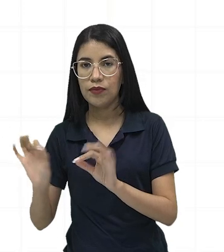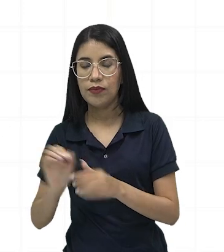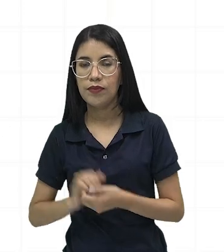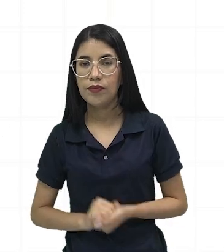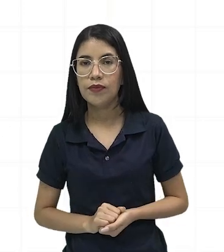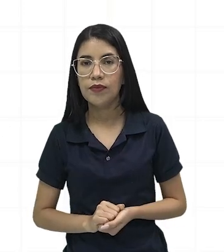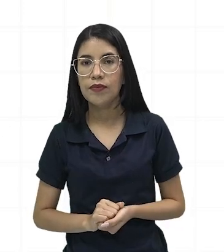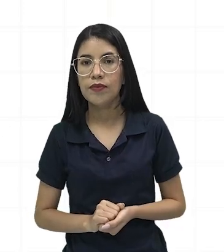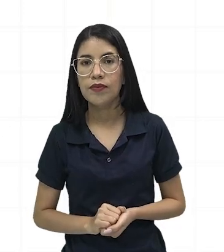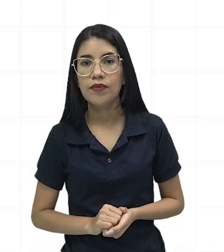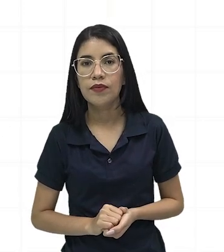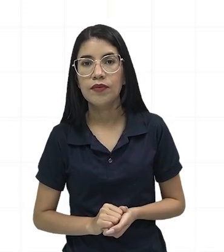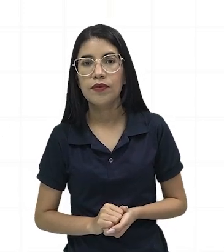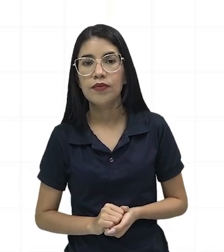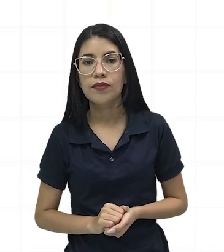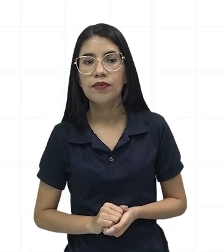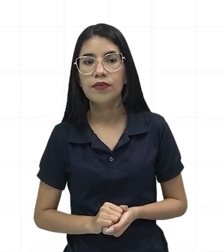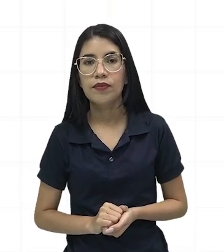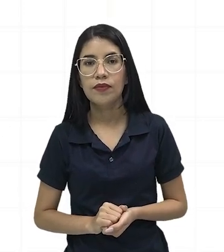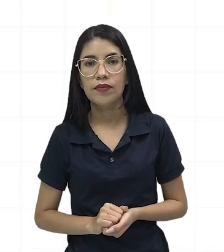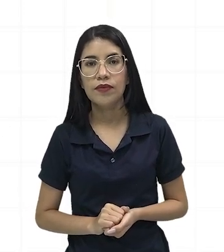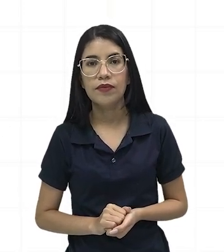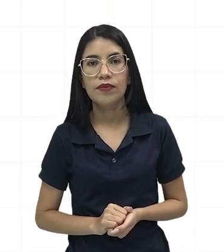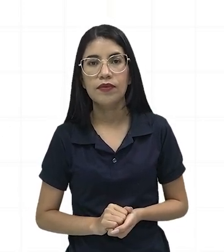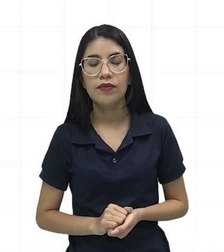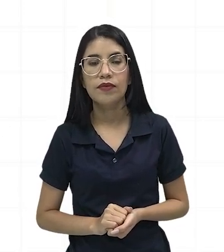bom? Muito bem.